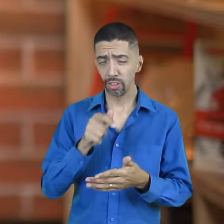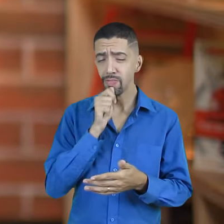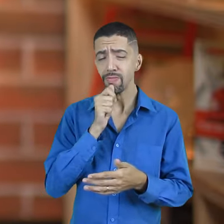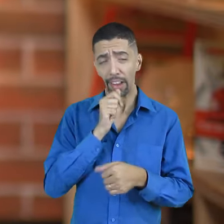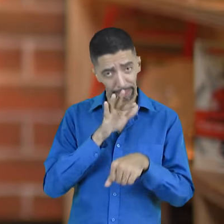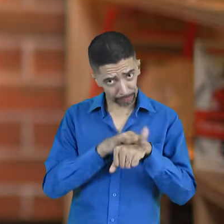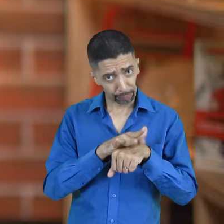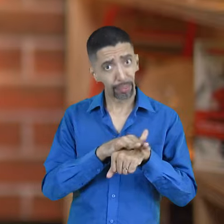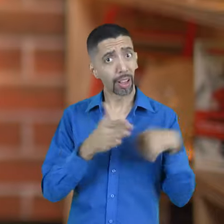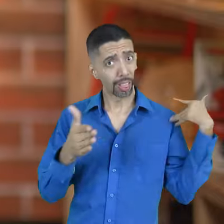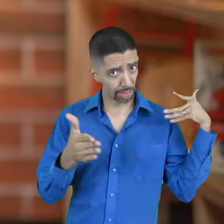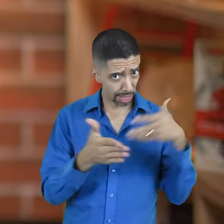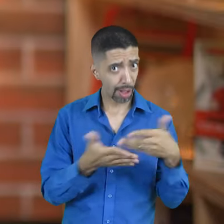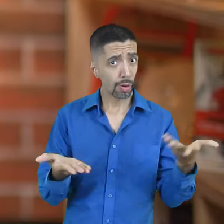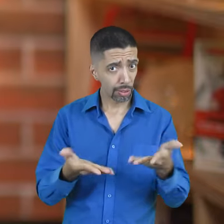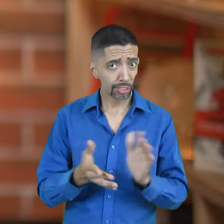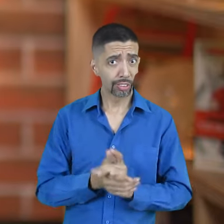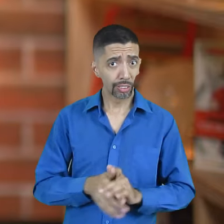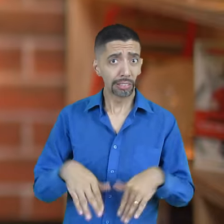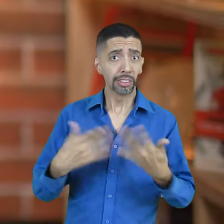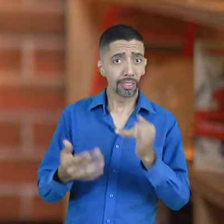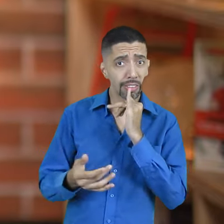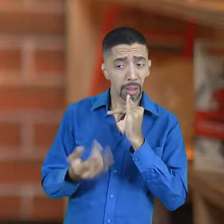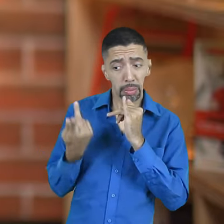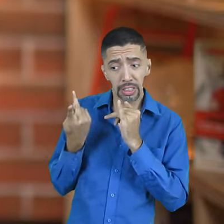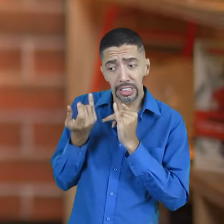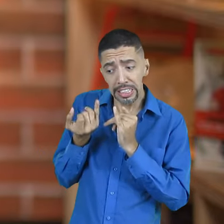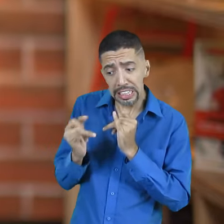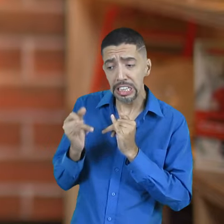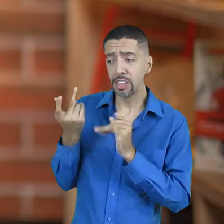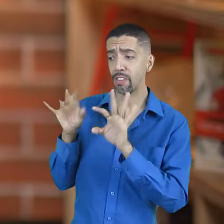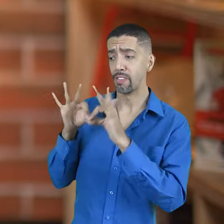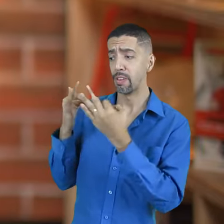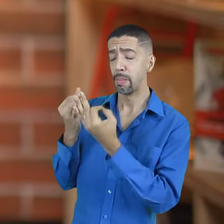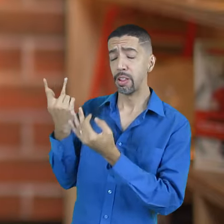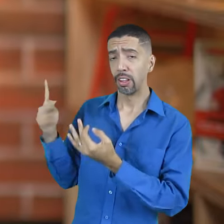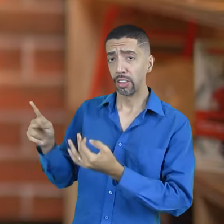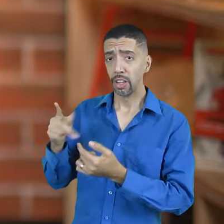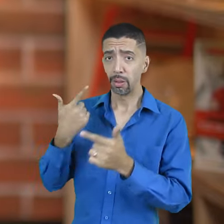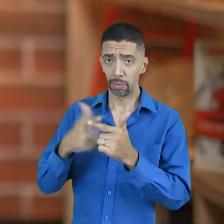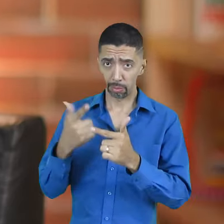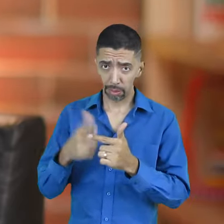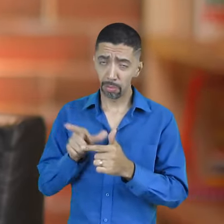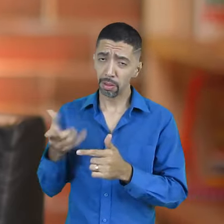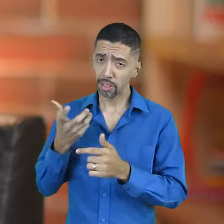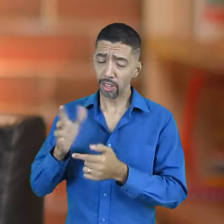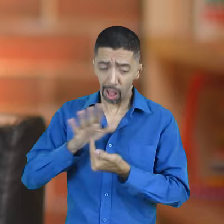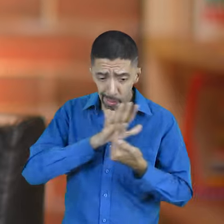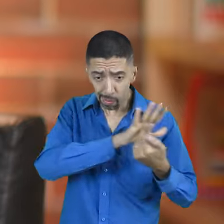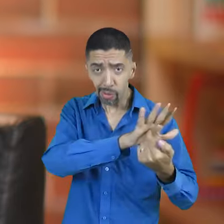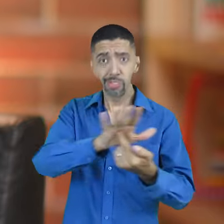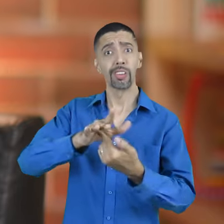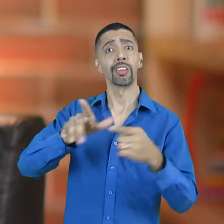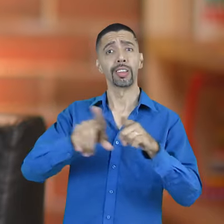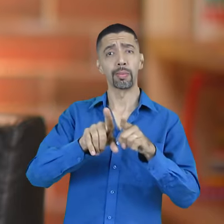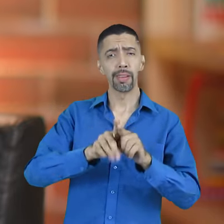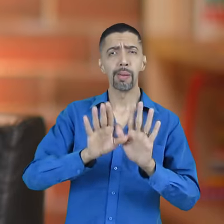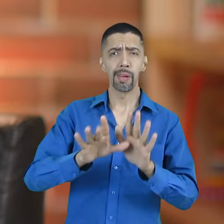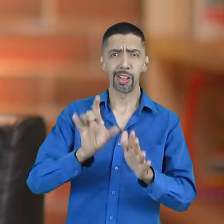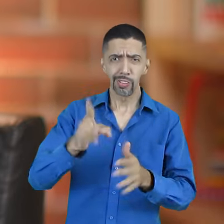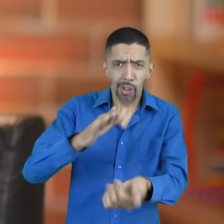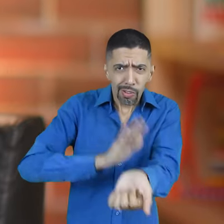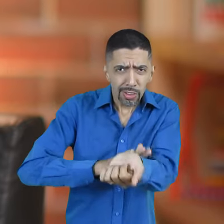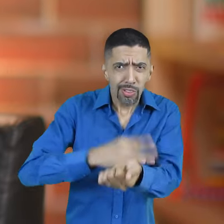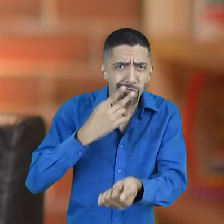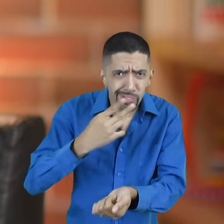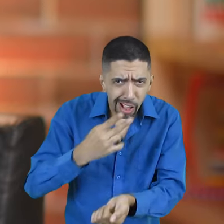os problemas do seu pulmão. Ora, se eu tenho esse problema na minha família, eu quero trazer para você também. Mas será só este o vício